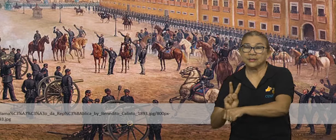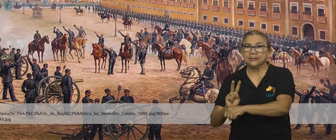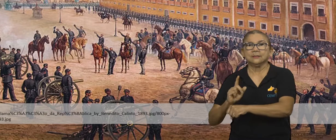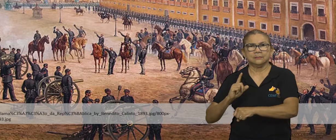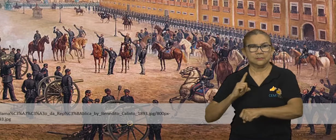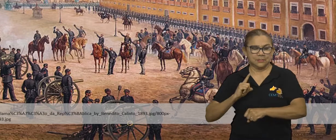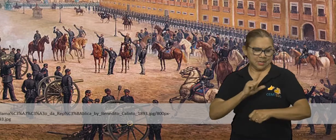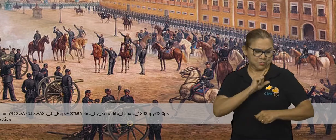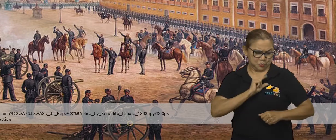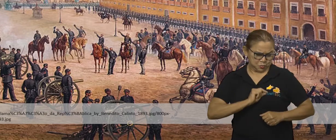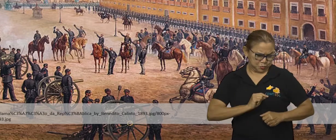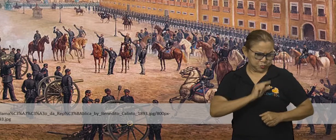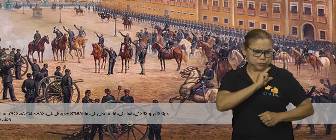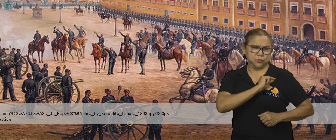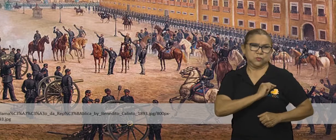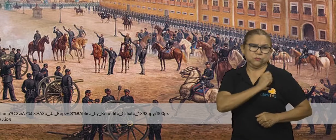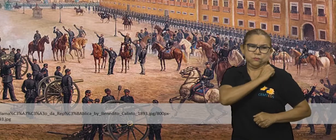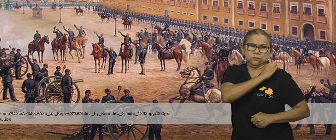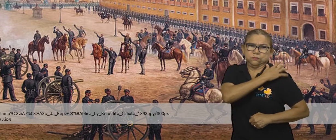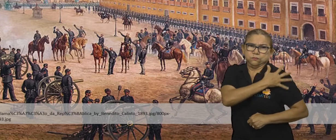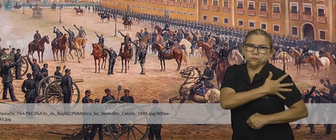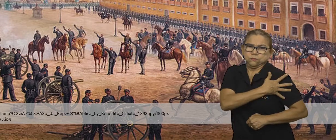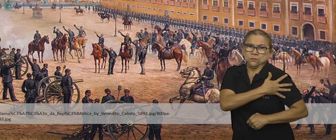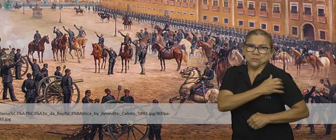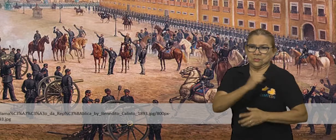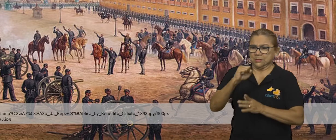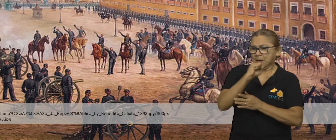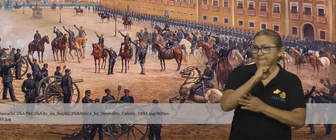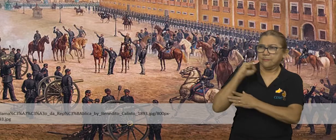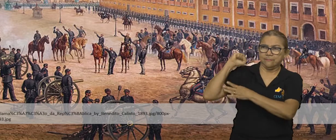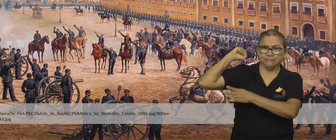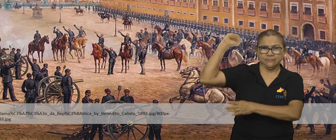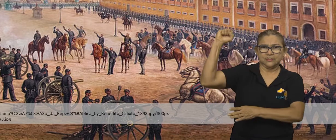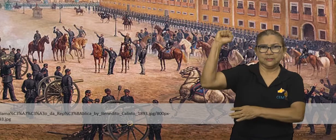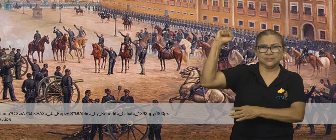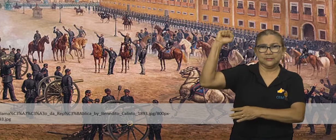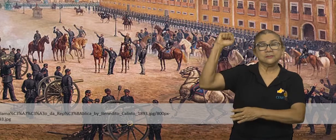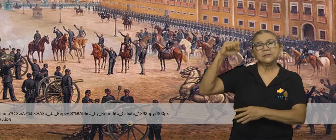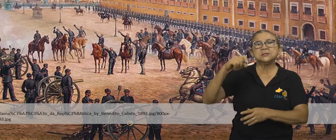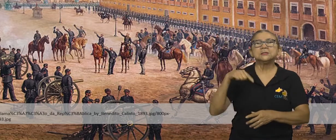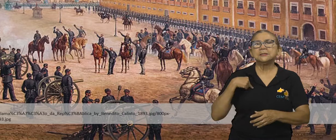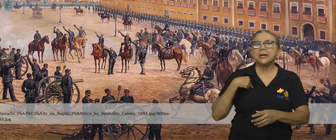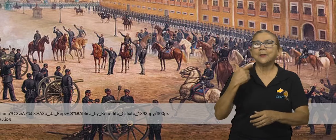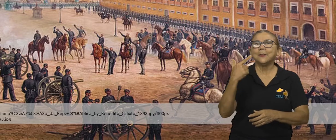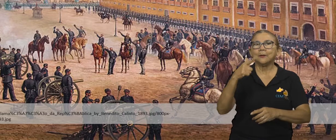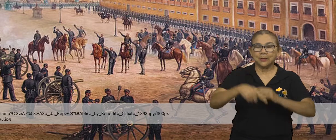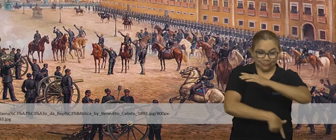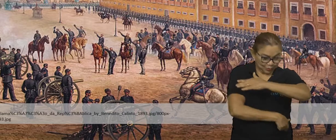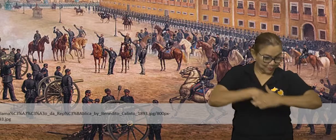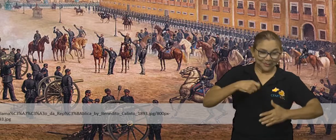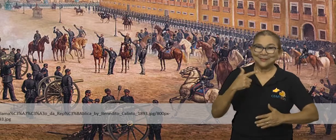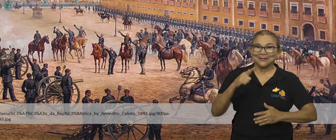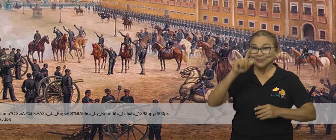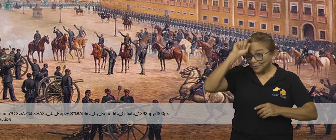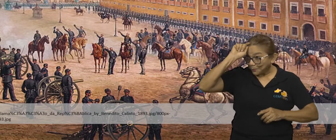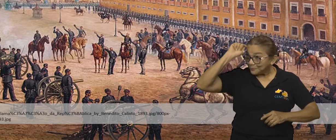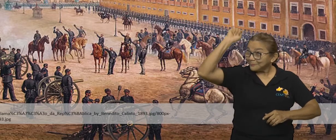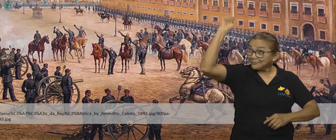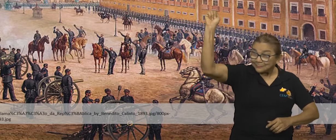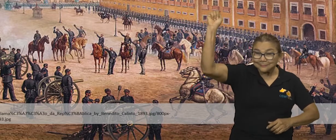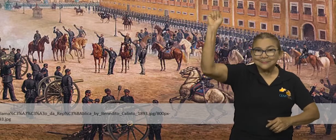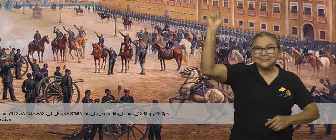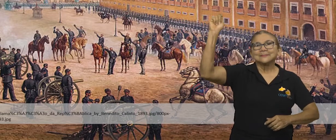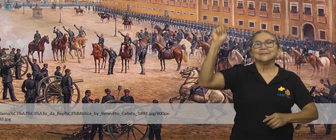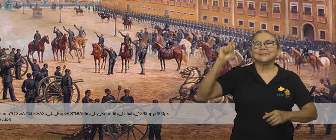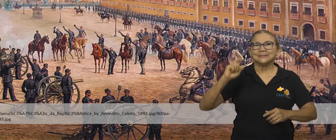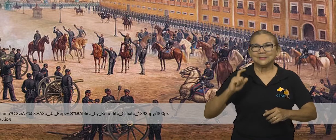militares condecoradas e estende o braço empunhando, em vez de uma espada, um cap militar, demonstrativo da